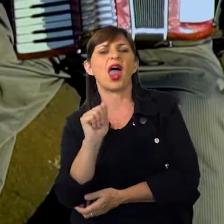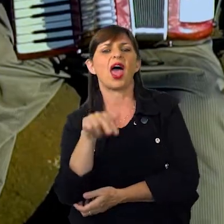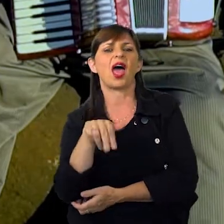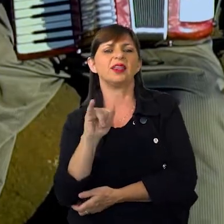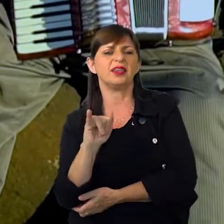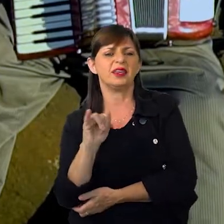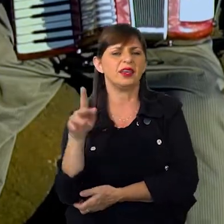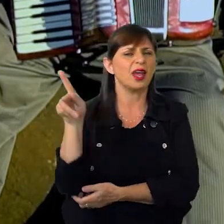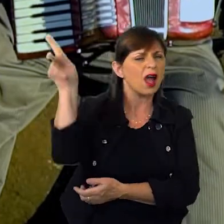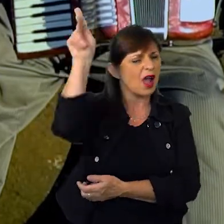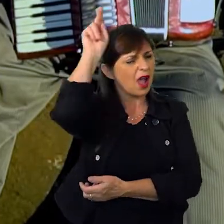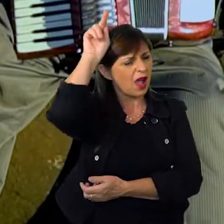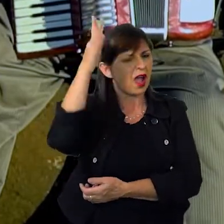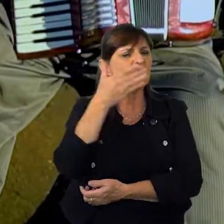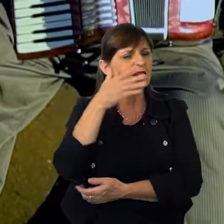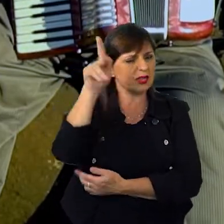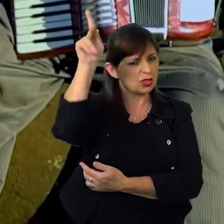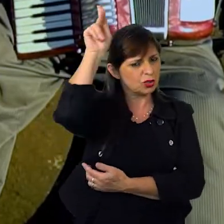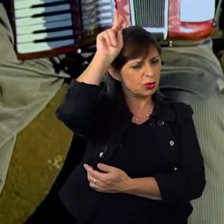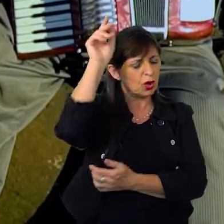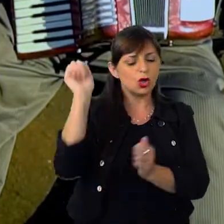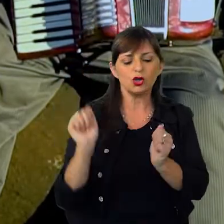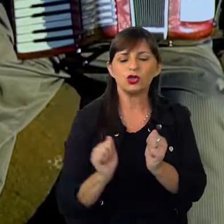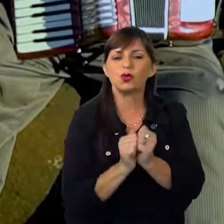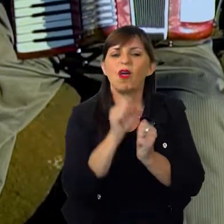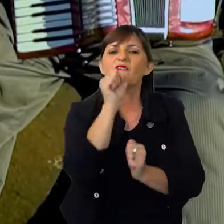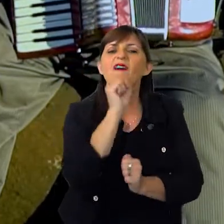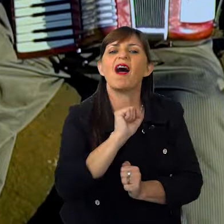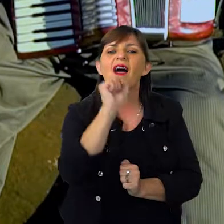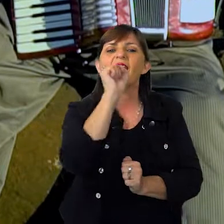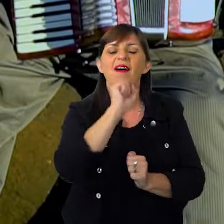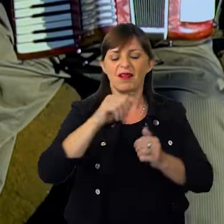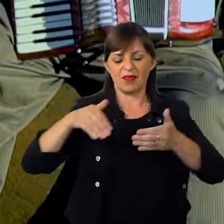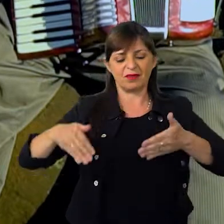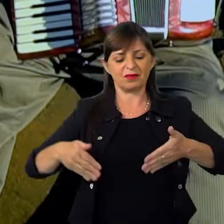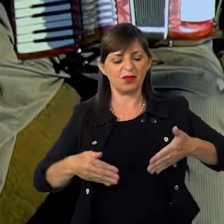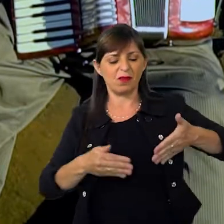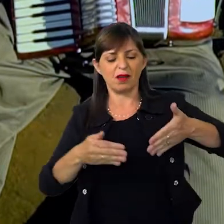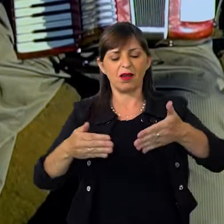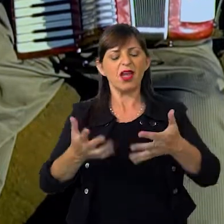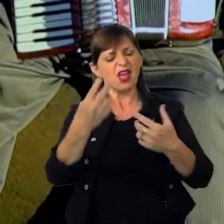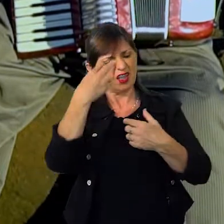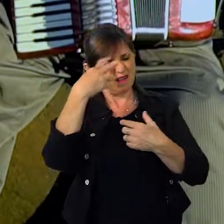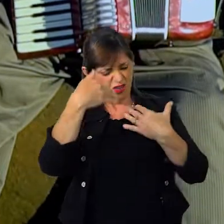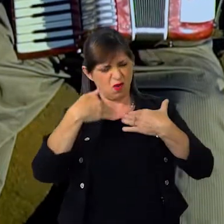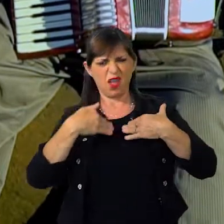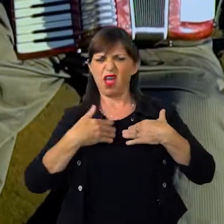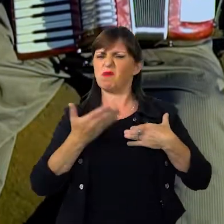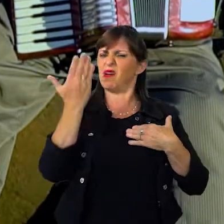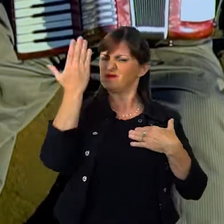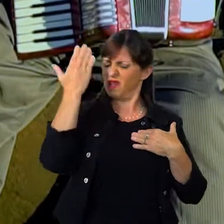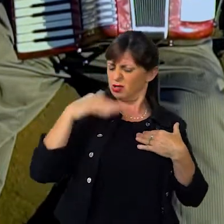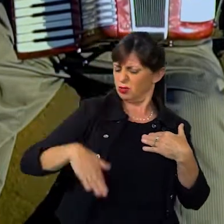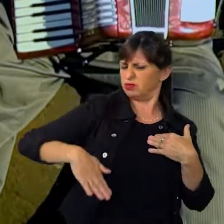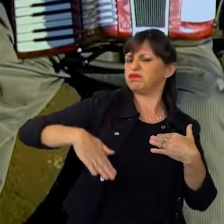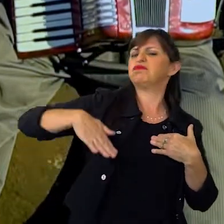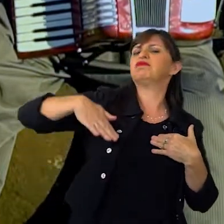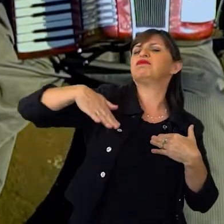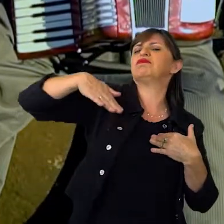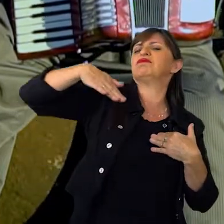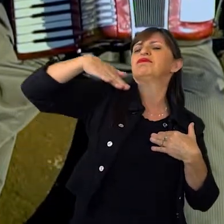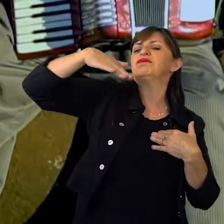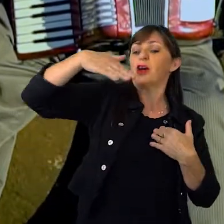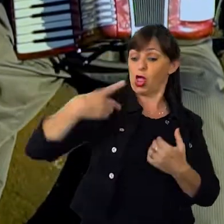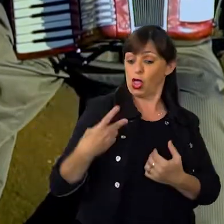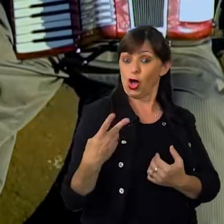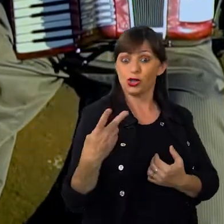junto ao velho rio que me viu guri Nossa endereço